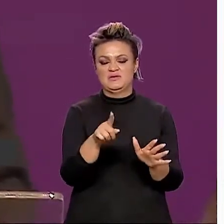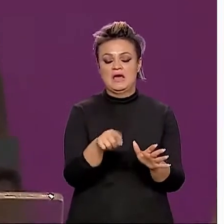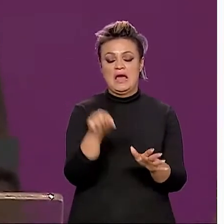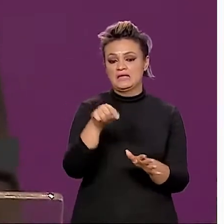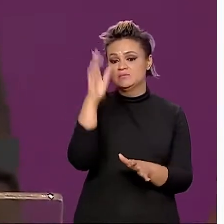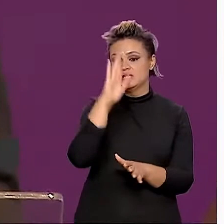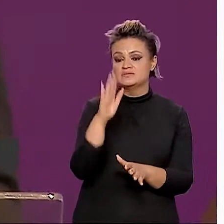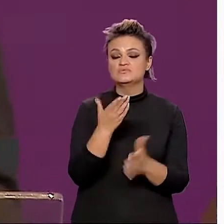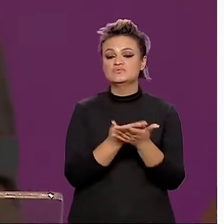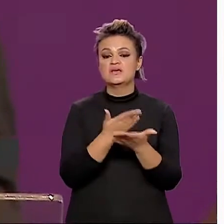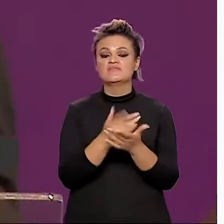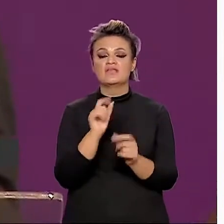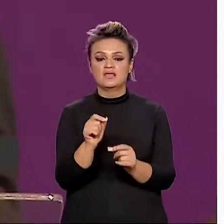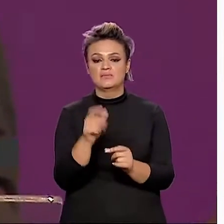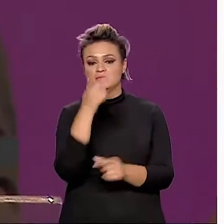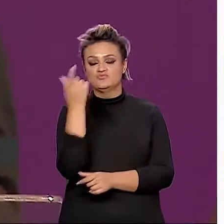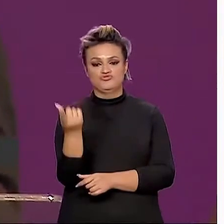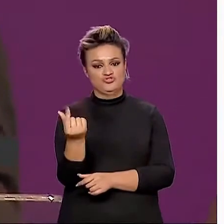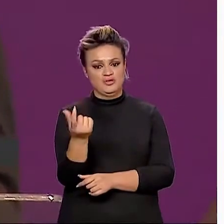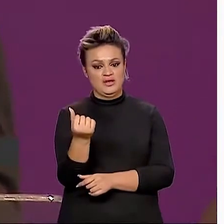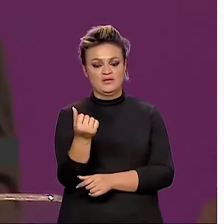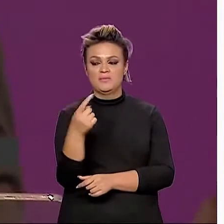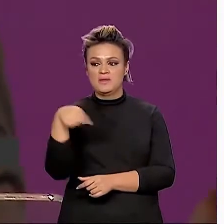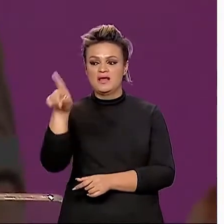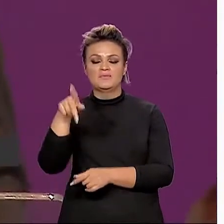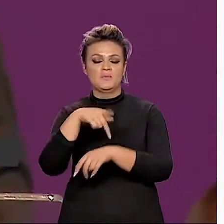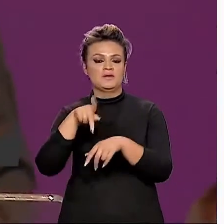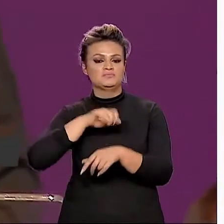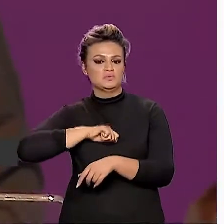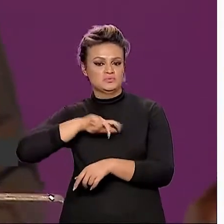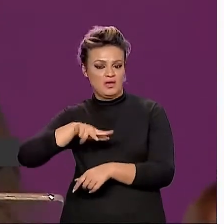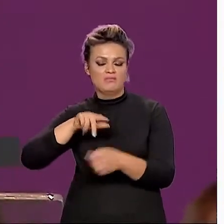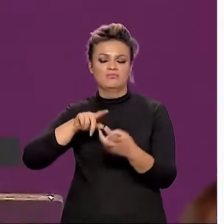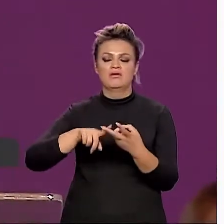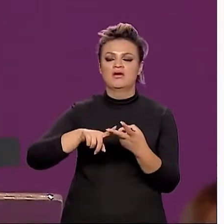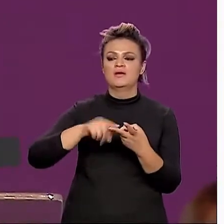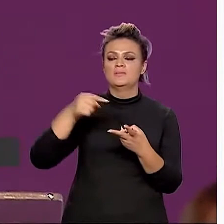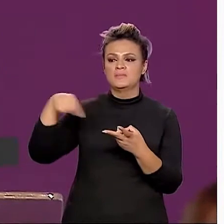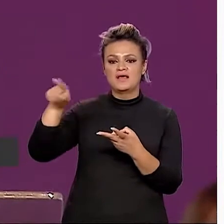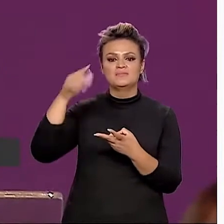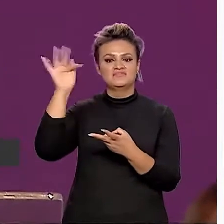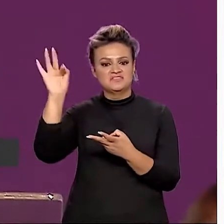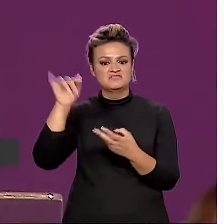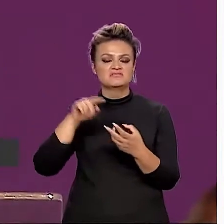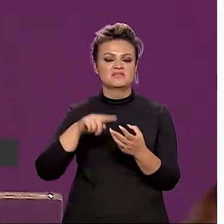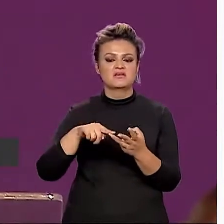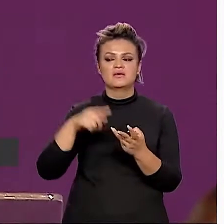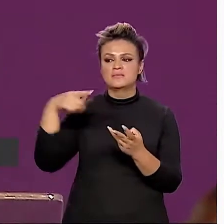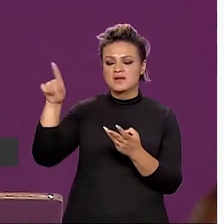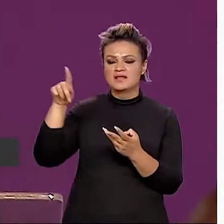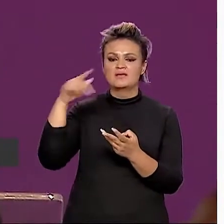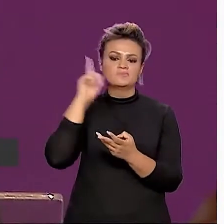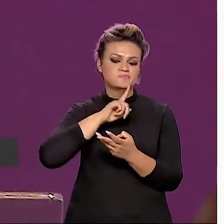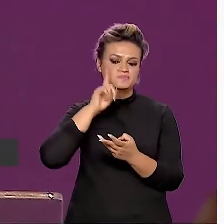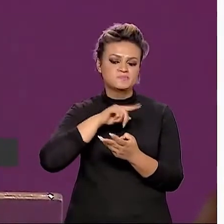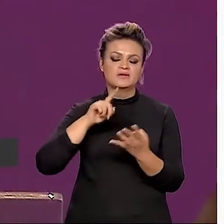no Brasil quem tinha dinheiro para mandar para Portugal, quem tinha dinheiro para mandar para a França, para mandar para os